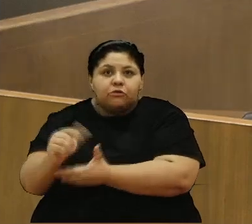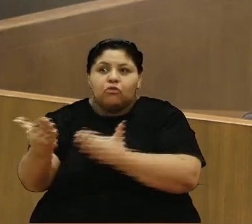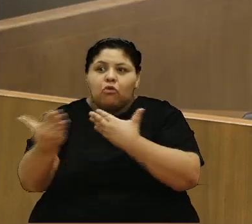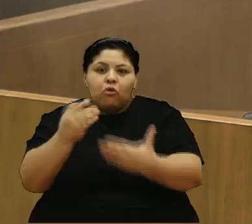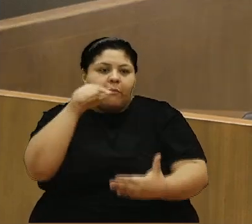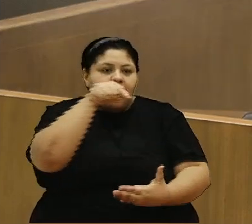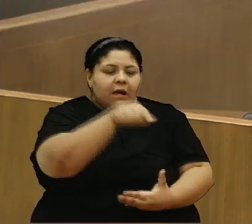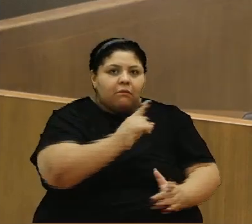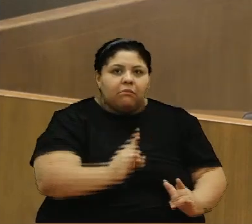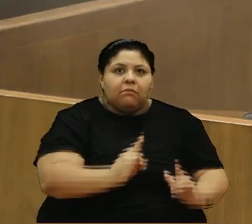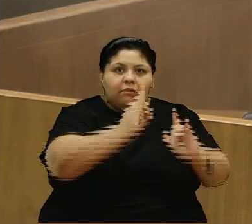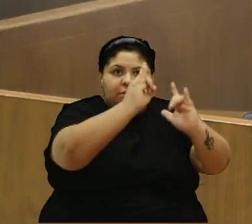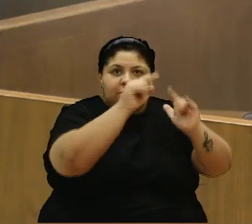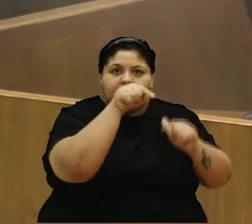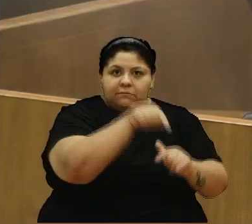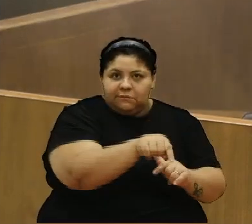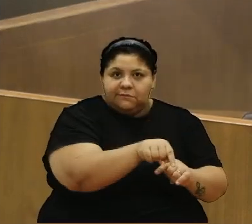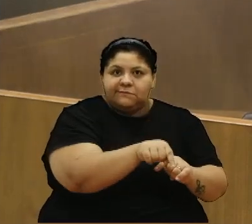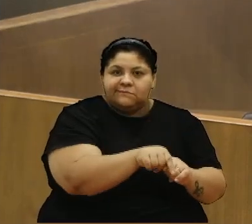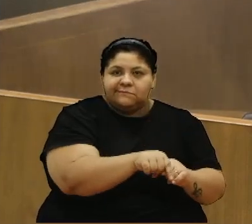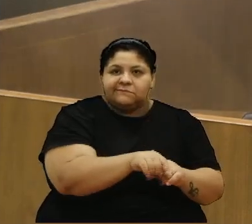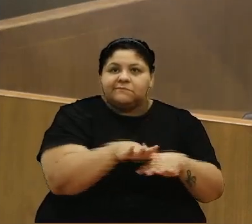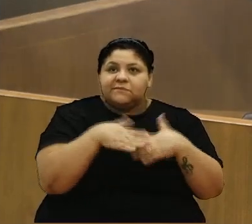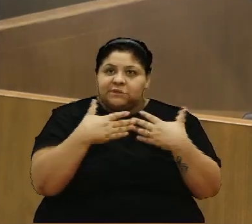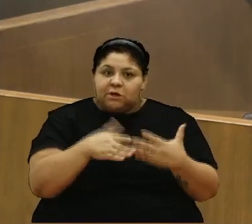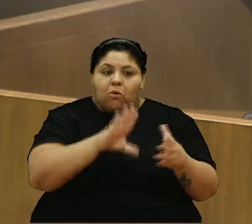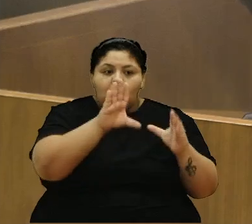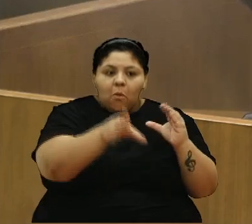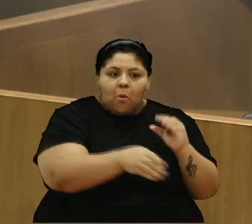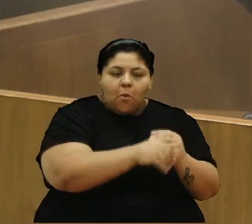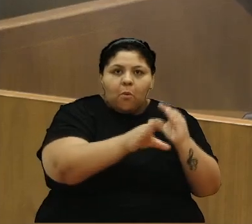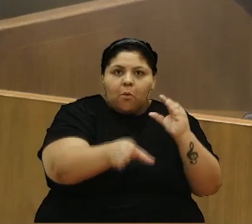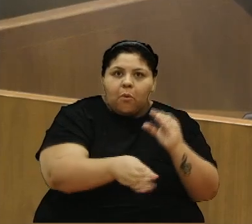apartamento no Campos da Serra. Então, é uma soma de